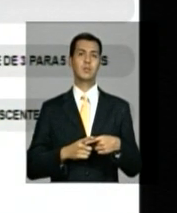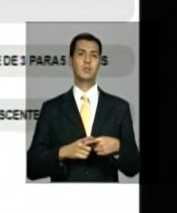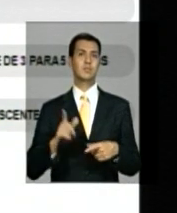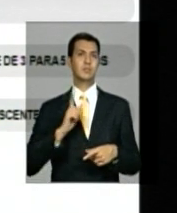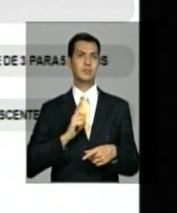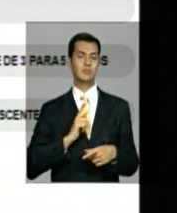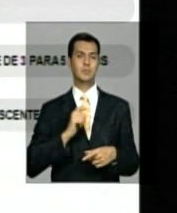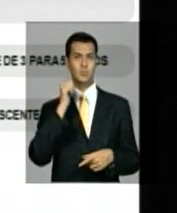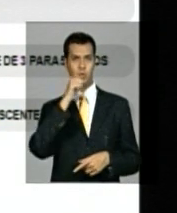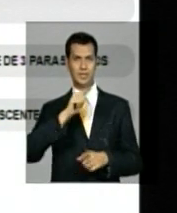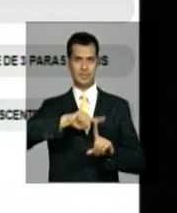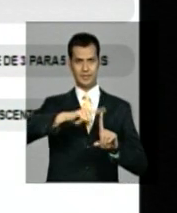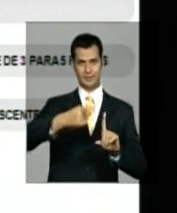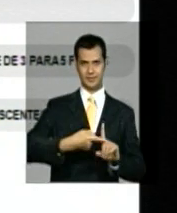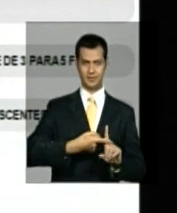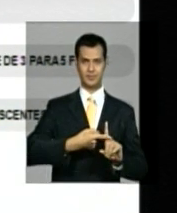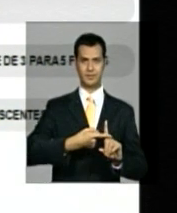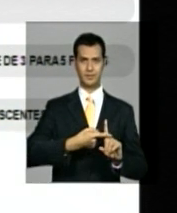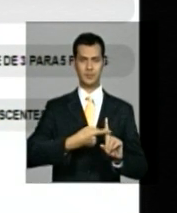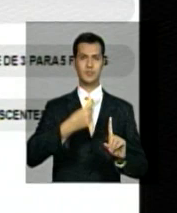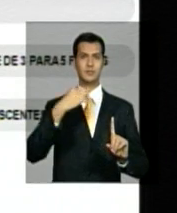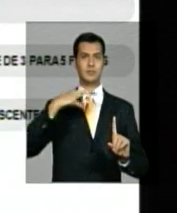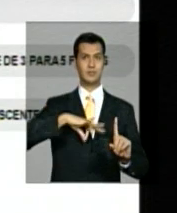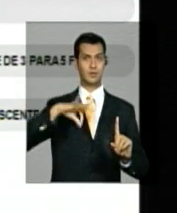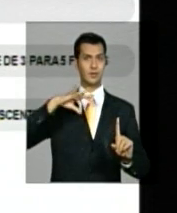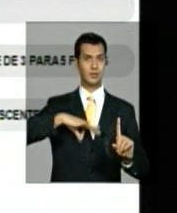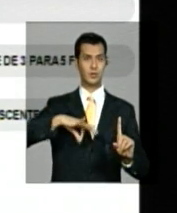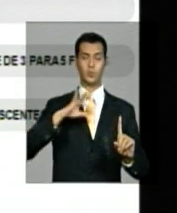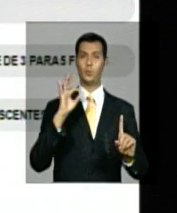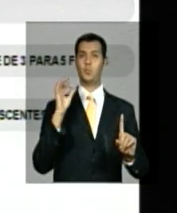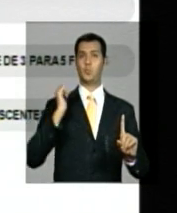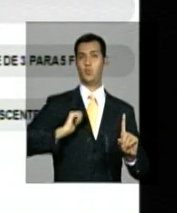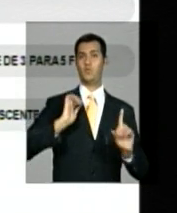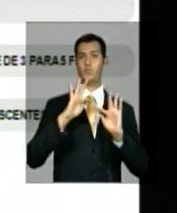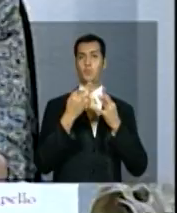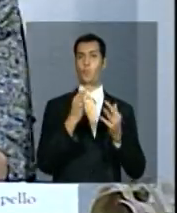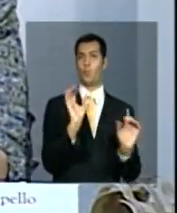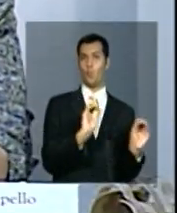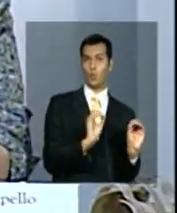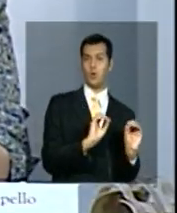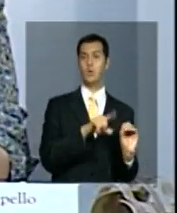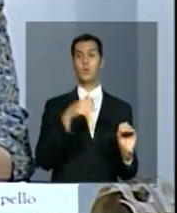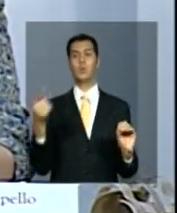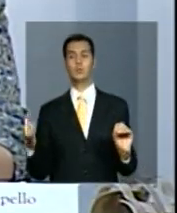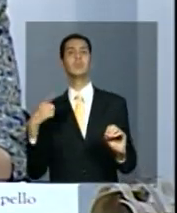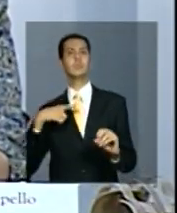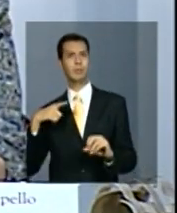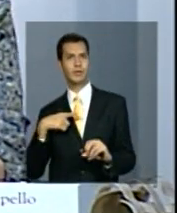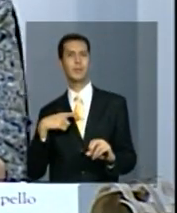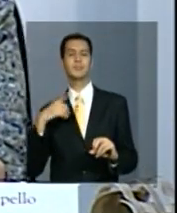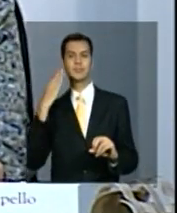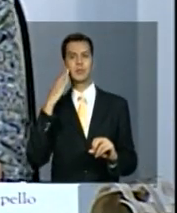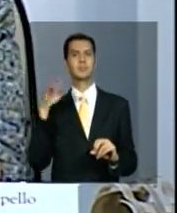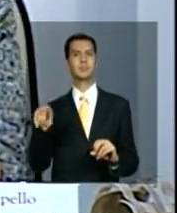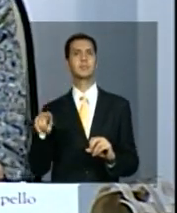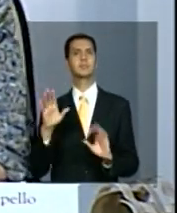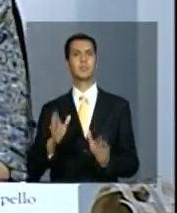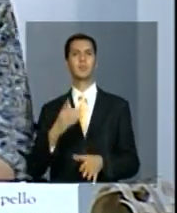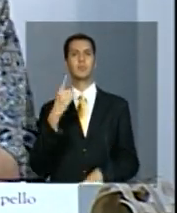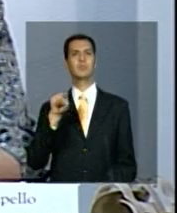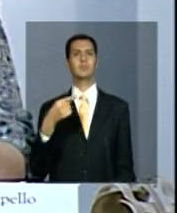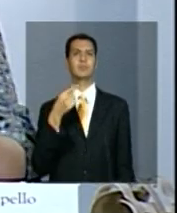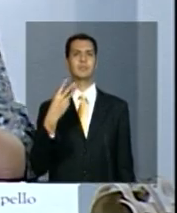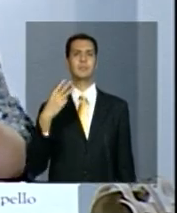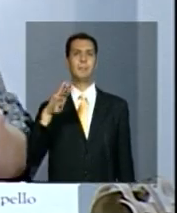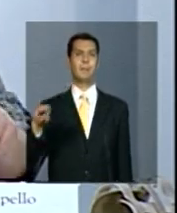Gestantes no mesmo padrão de renda que não receb bolsa família né o 1,3 milhões de crianças beneficiadas